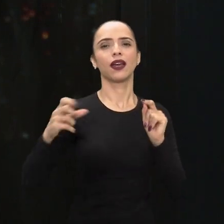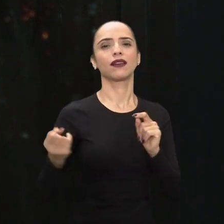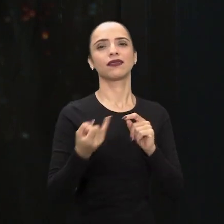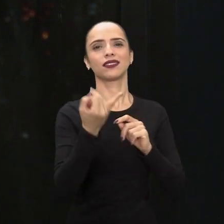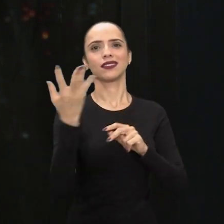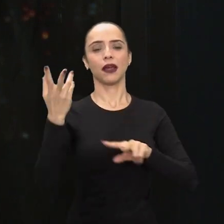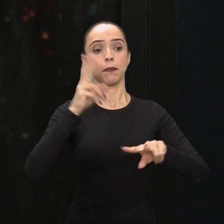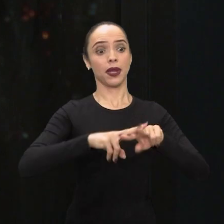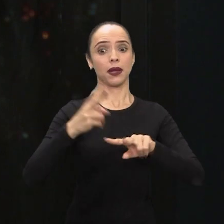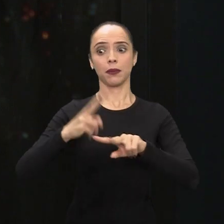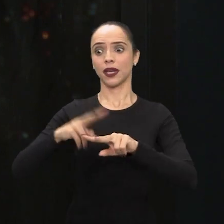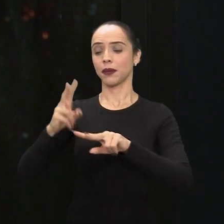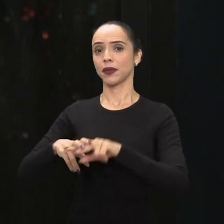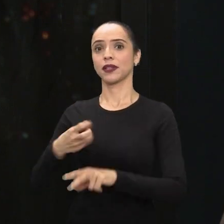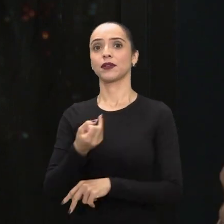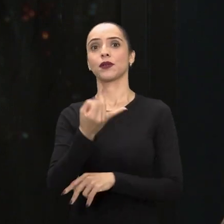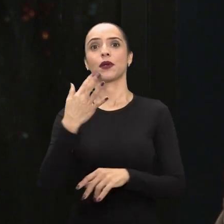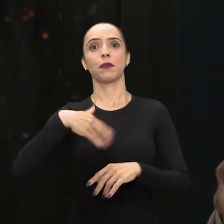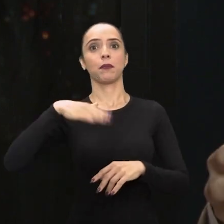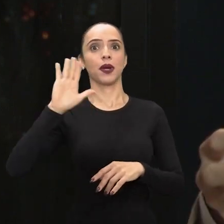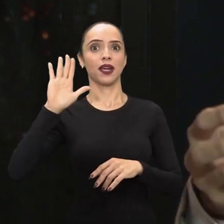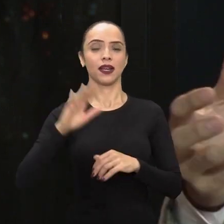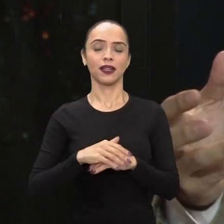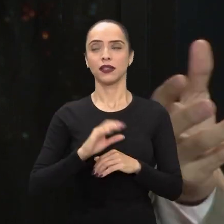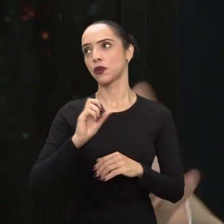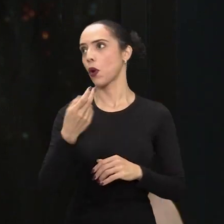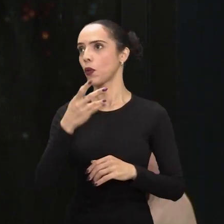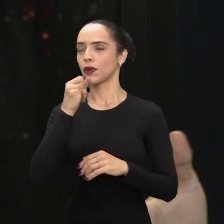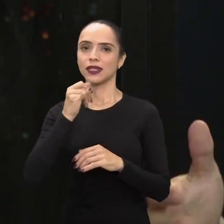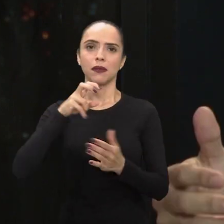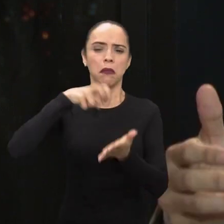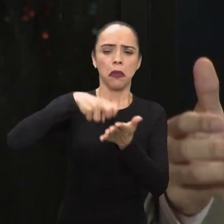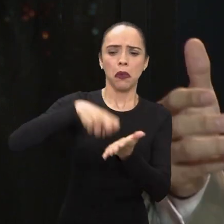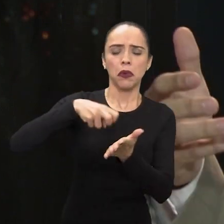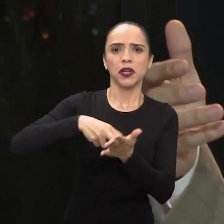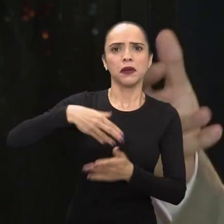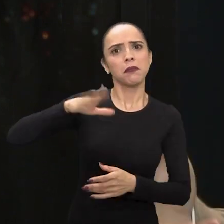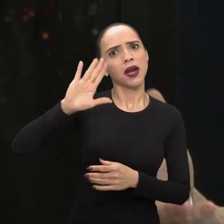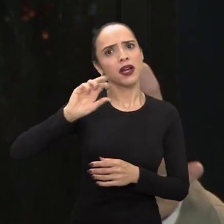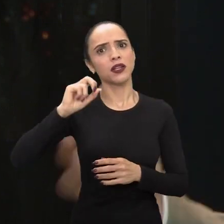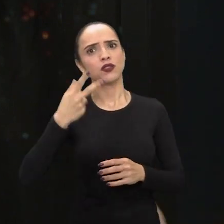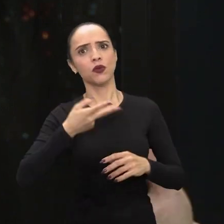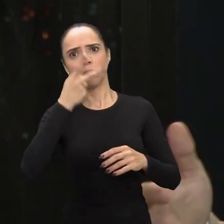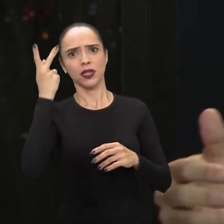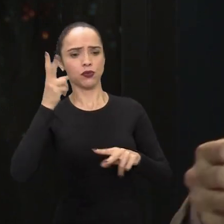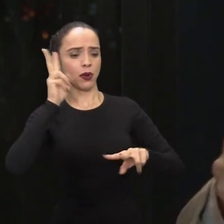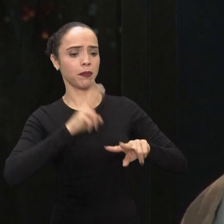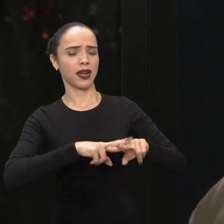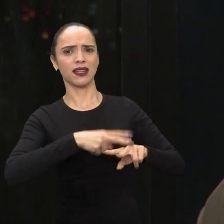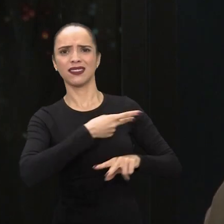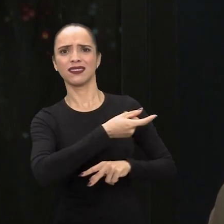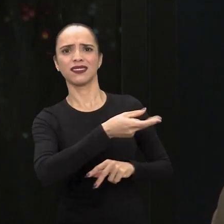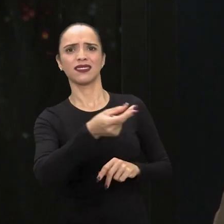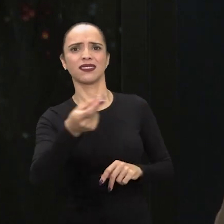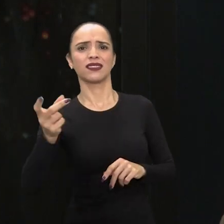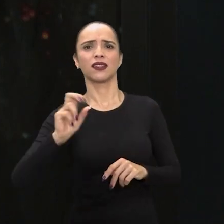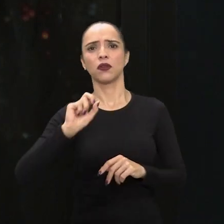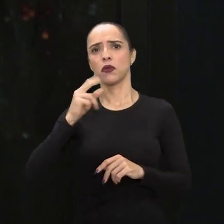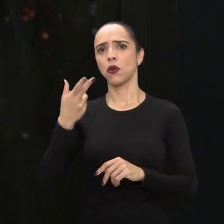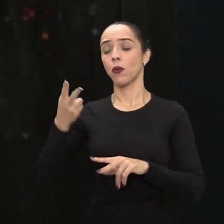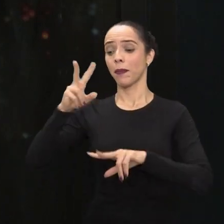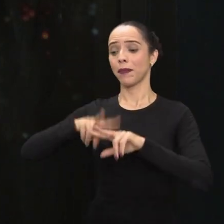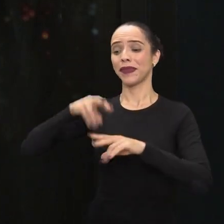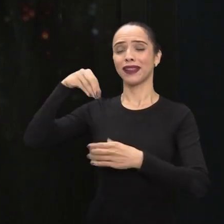do encarceramento como se aumentar a punição manter mais pessoas presas ou presas a mais tempo ou com condições